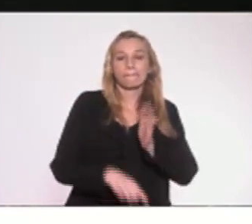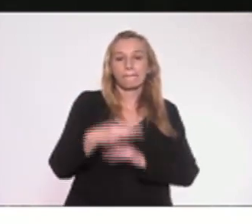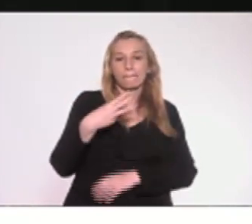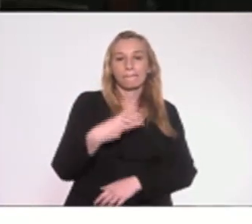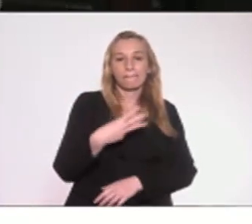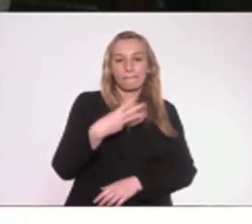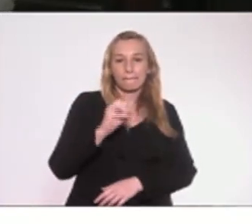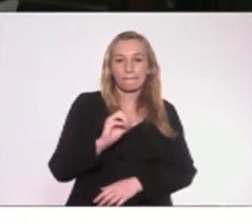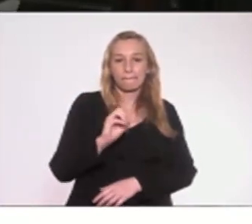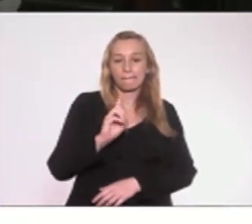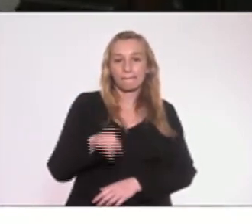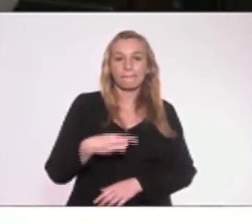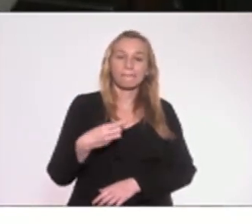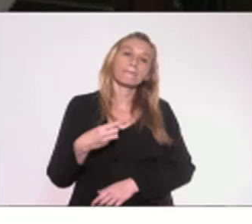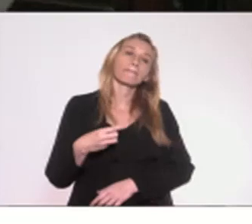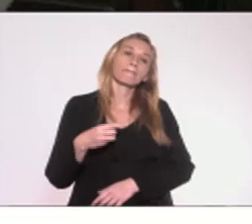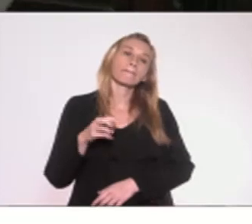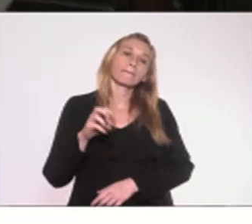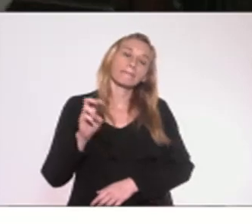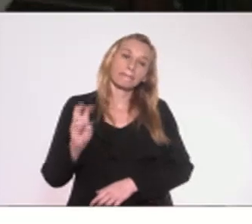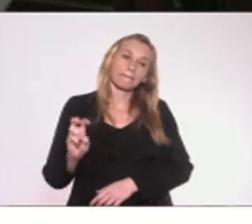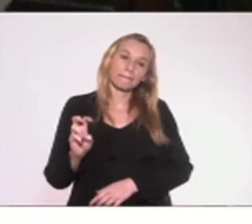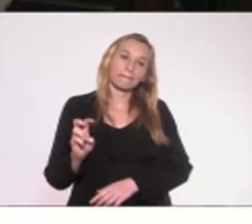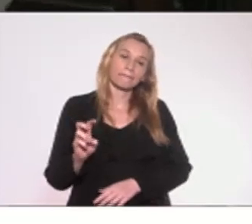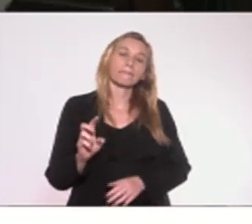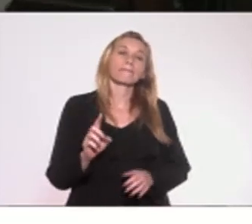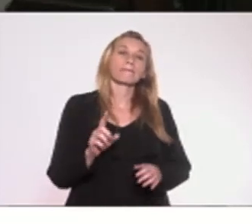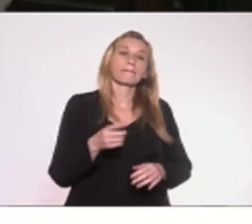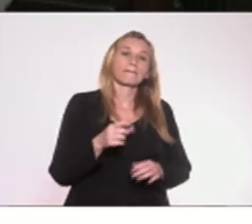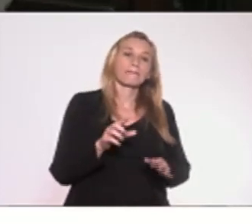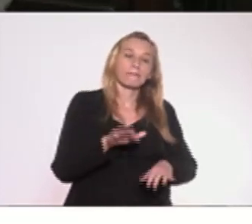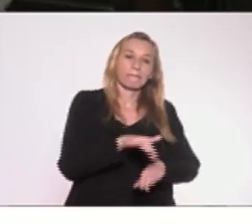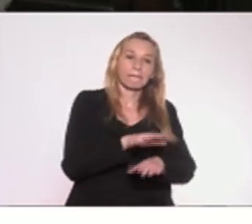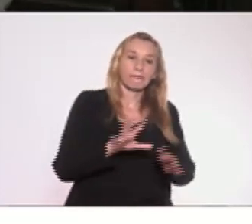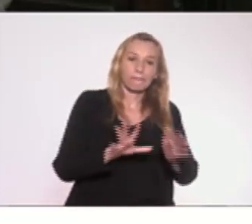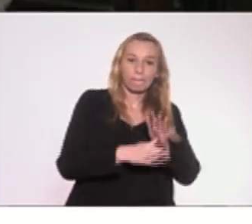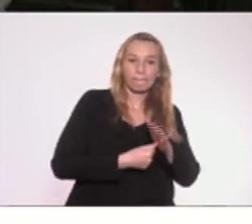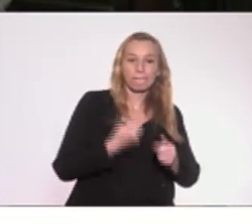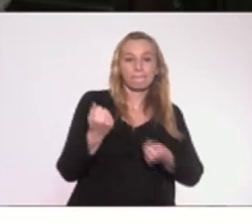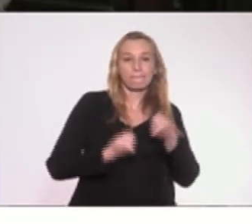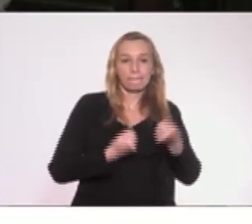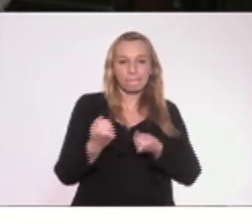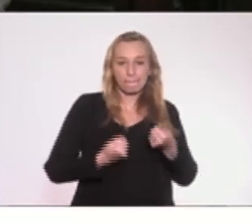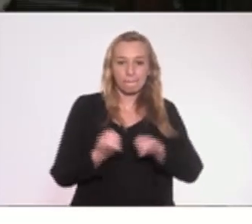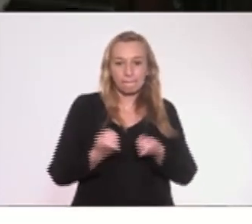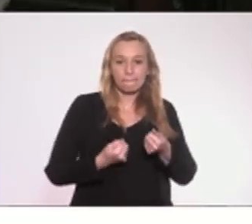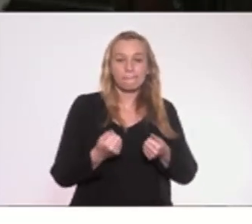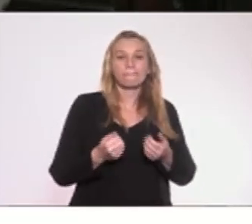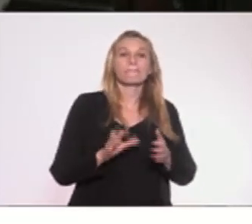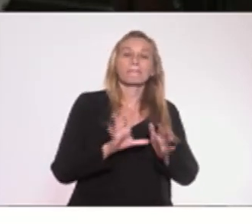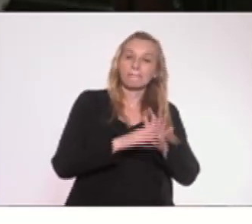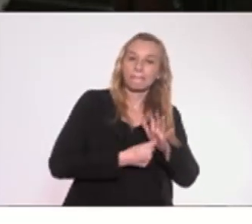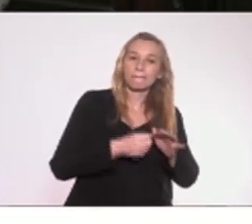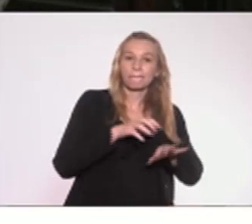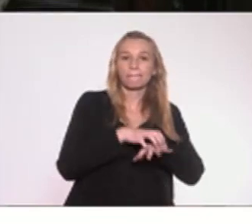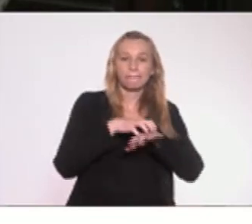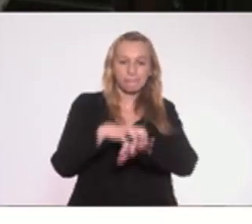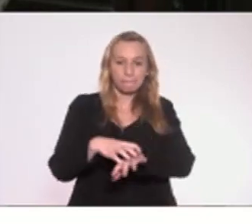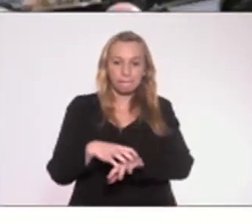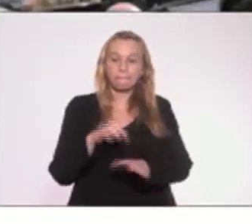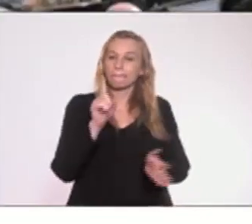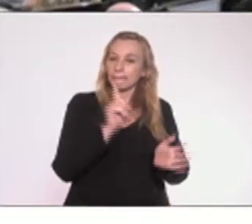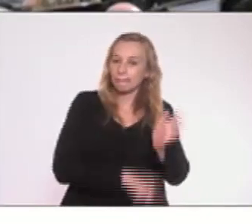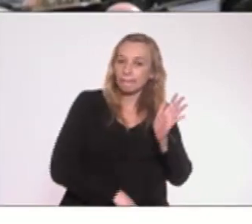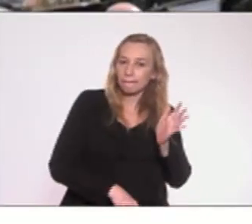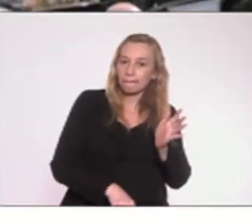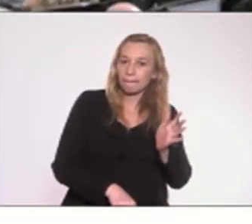30,6%, roubo de veículos menos 36,1%, roubo de cargas menos 20,2%, roubo